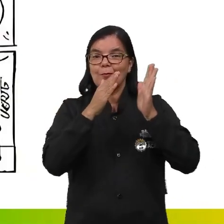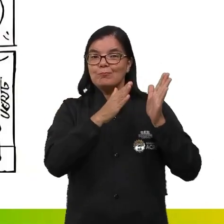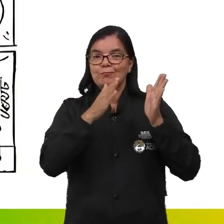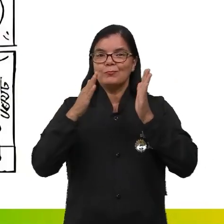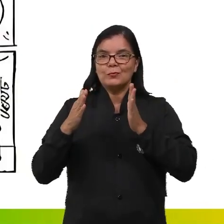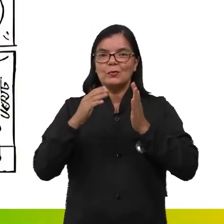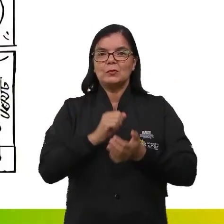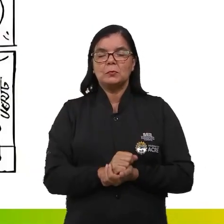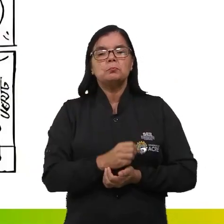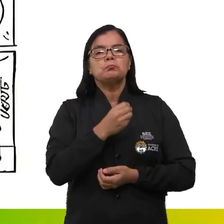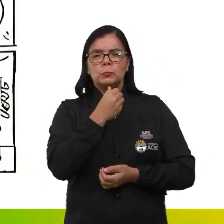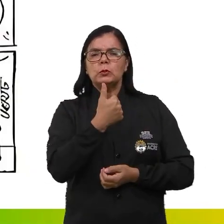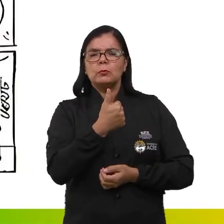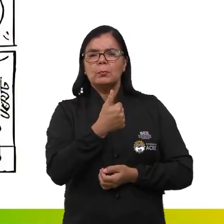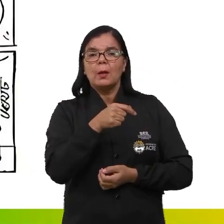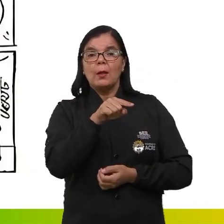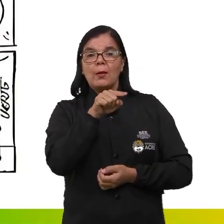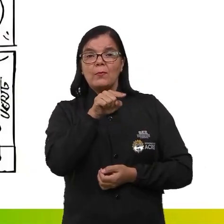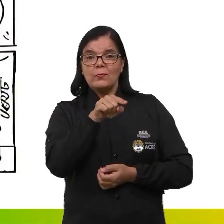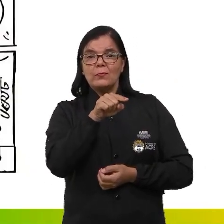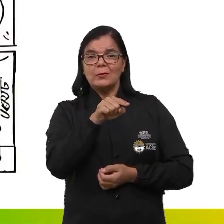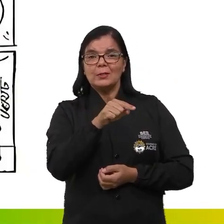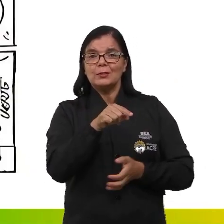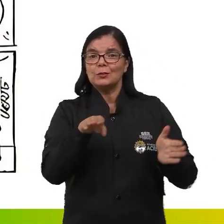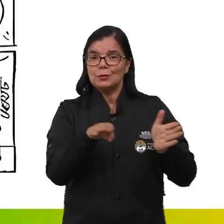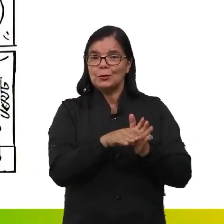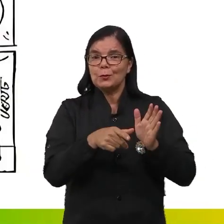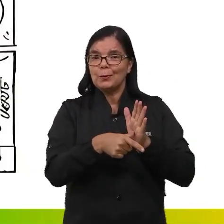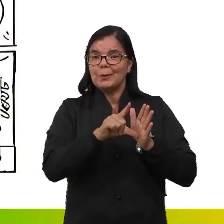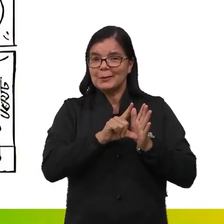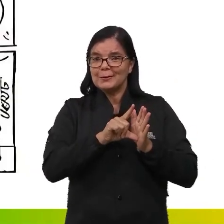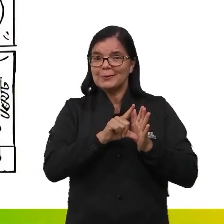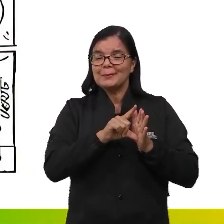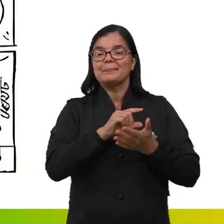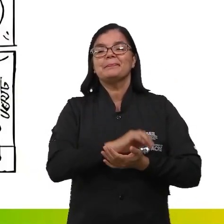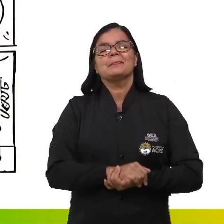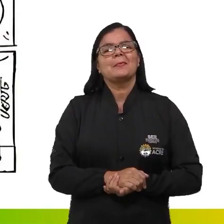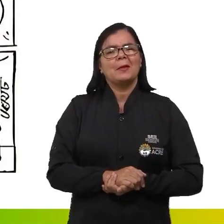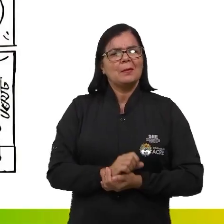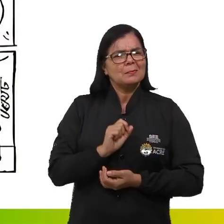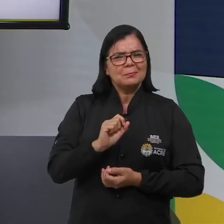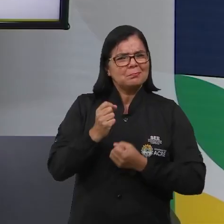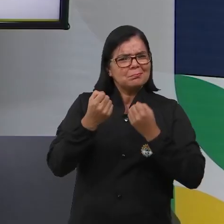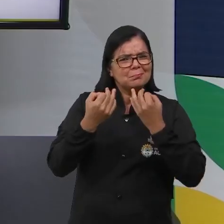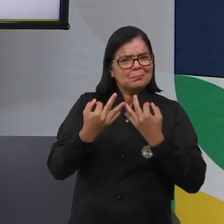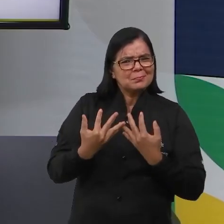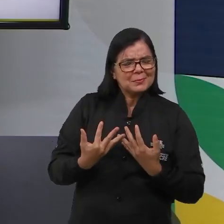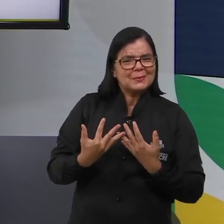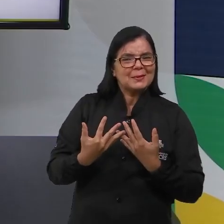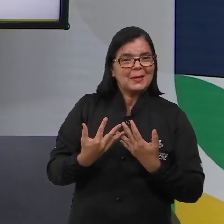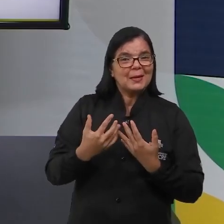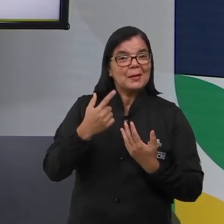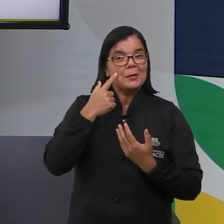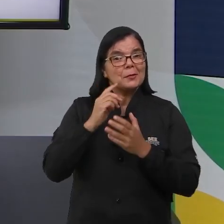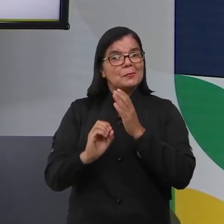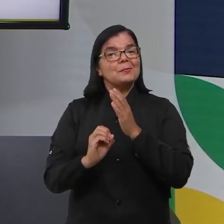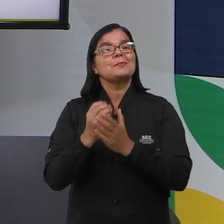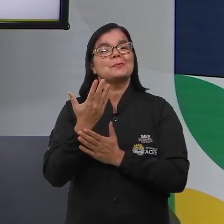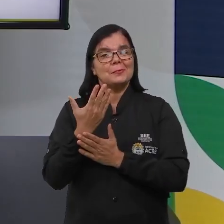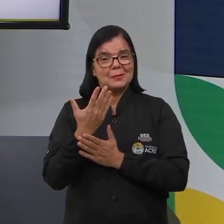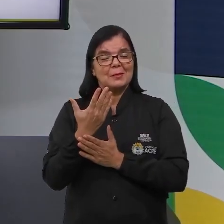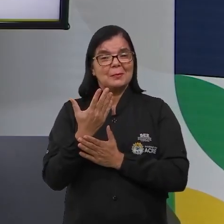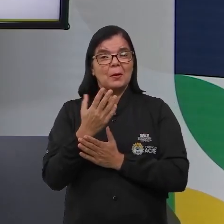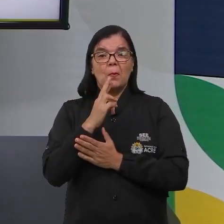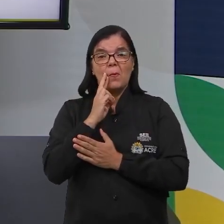último quadrinho diz assim, tudo bem, você chegou antes. O que você esperava que surgisse